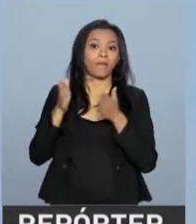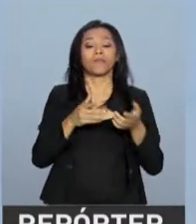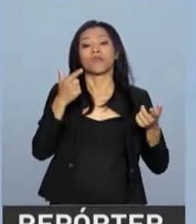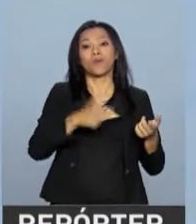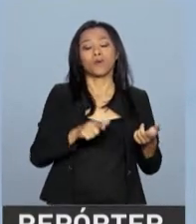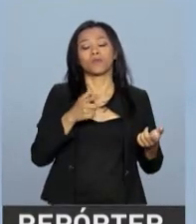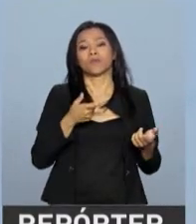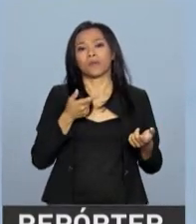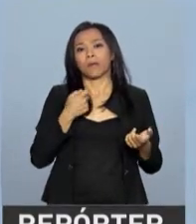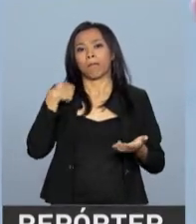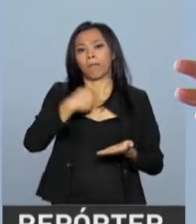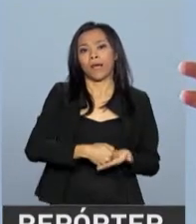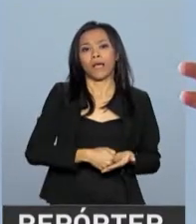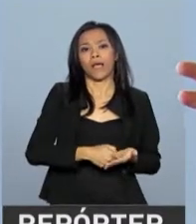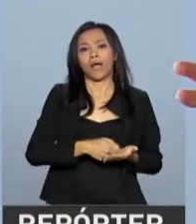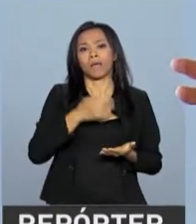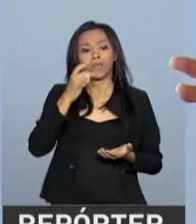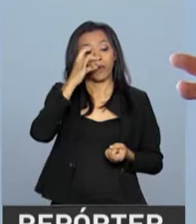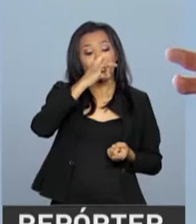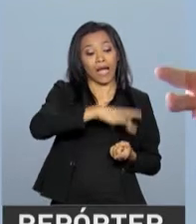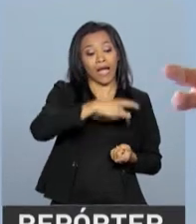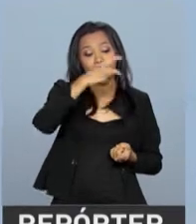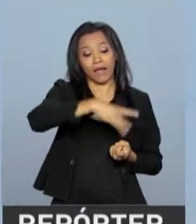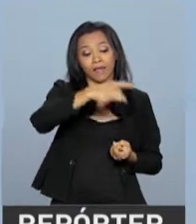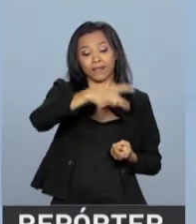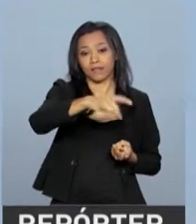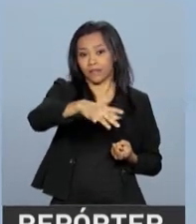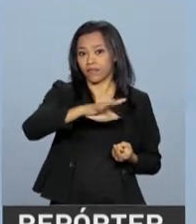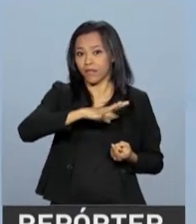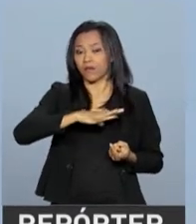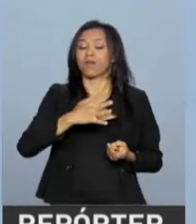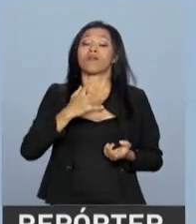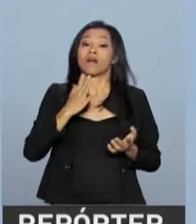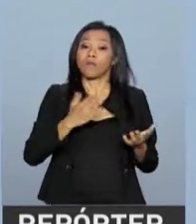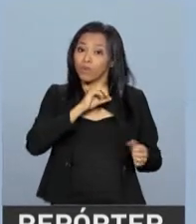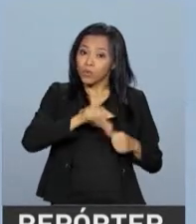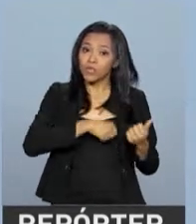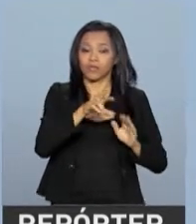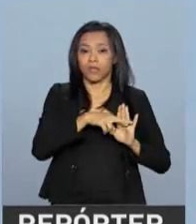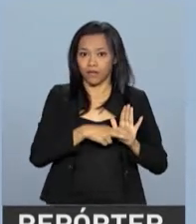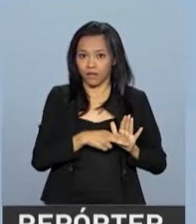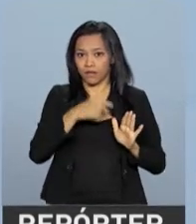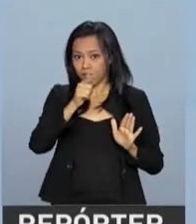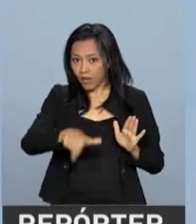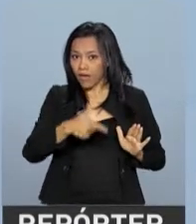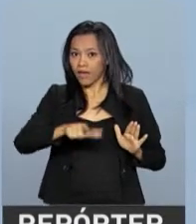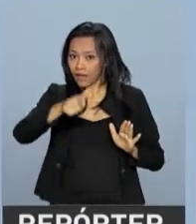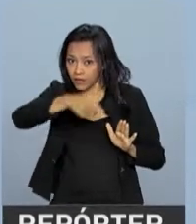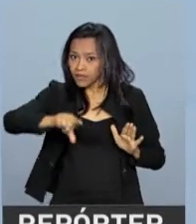pagamento e de pagarmos por procedimento dispomos dos serviços e aí quanto mais se investir em prevenção